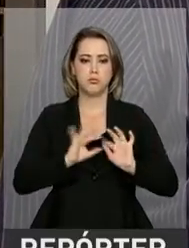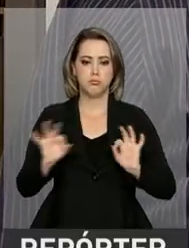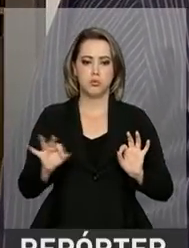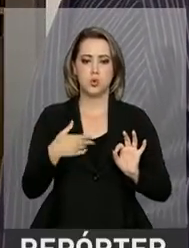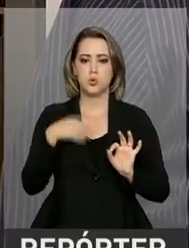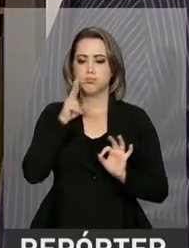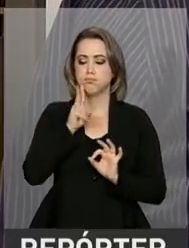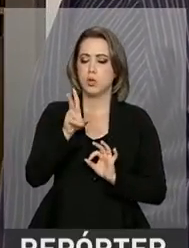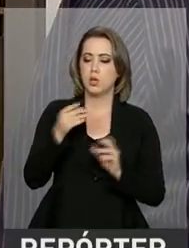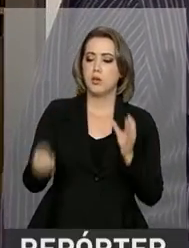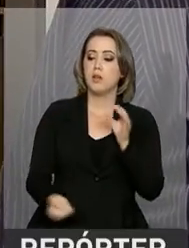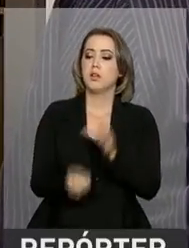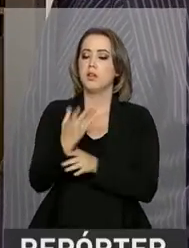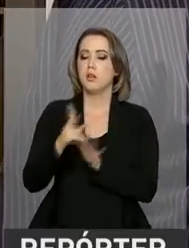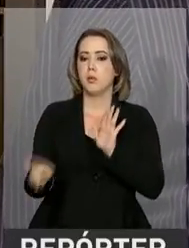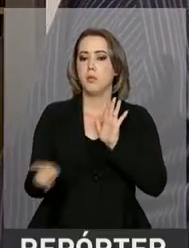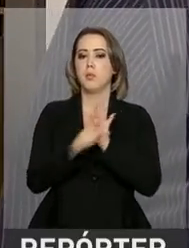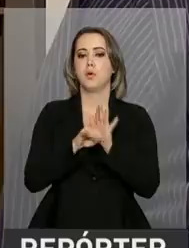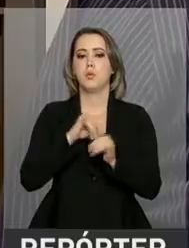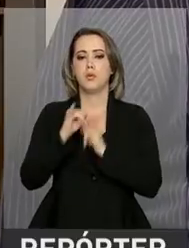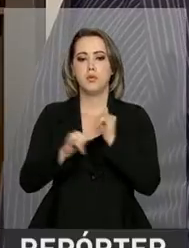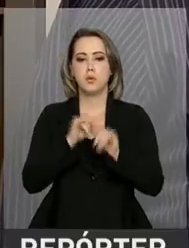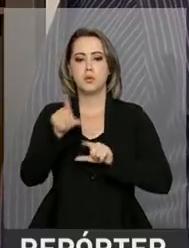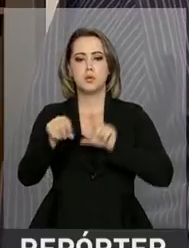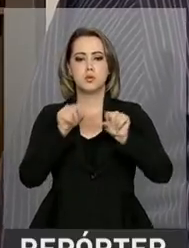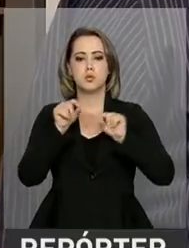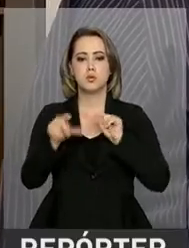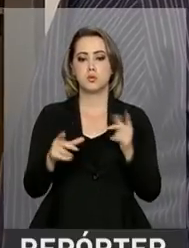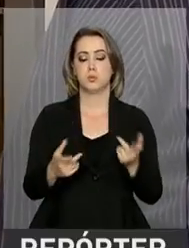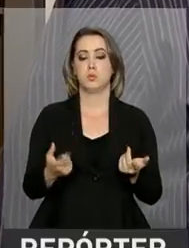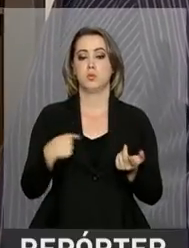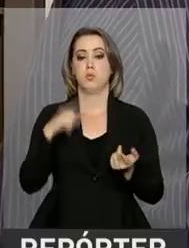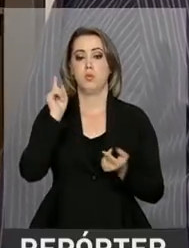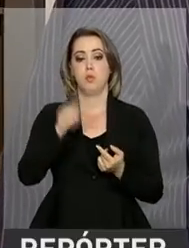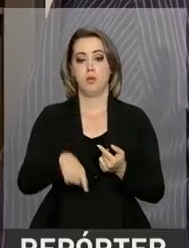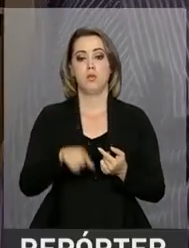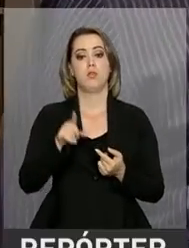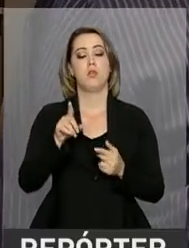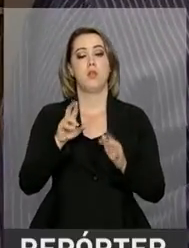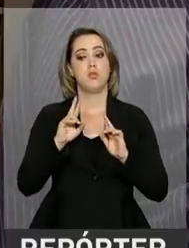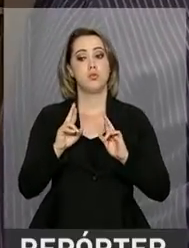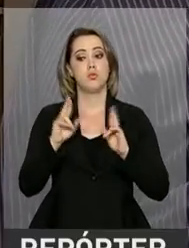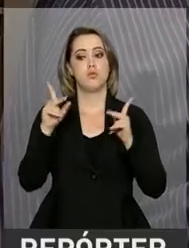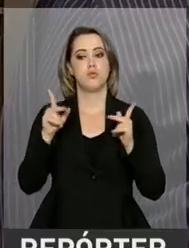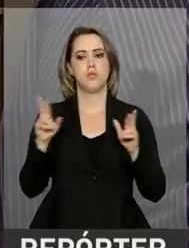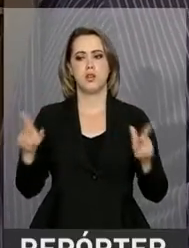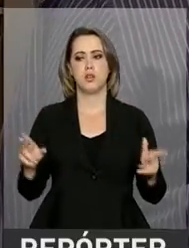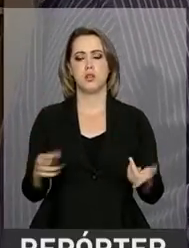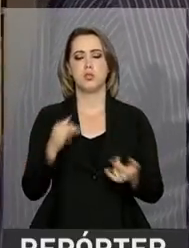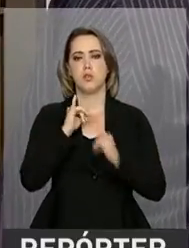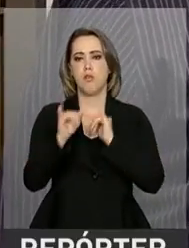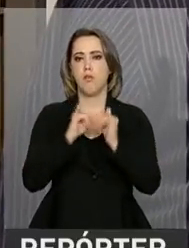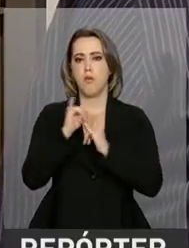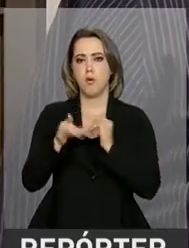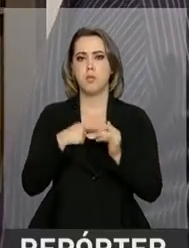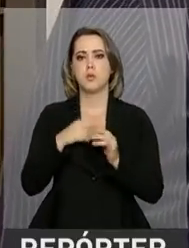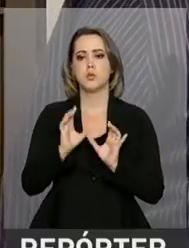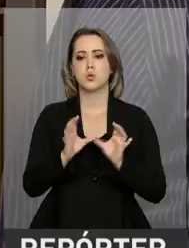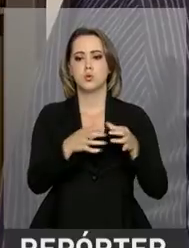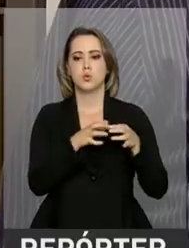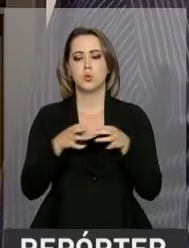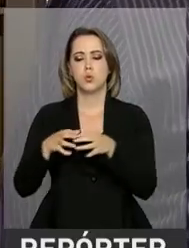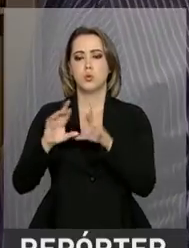ele próprio pode criar as suas informações, os seus gráficos. Então é uma ferramenta flexível e inovadora que atende a vários públicos